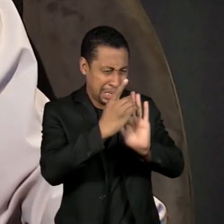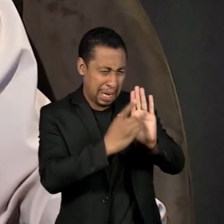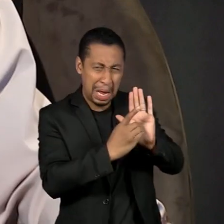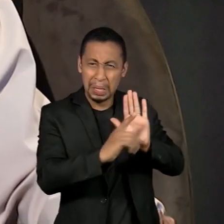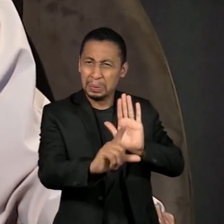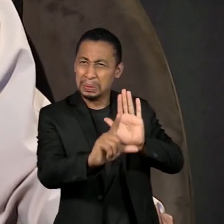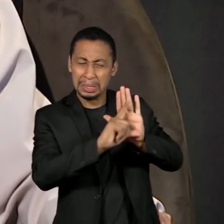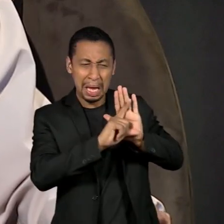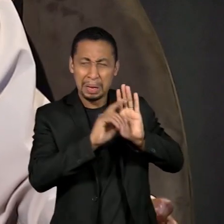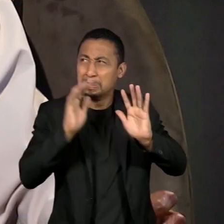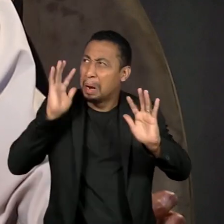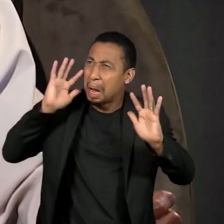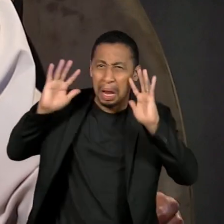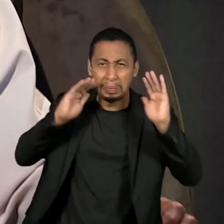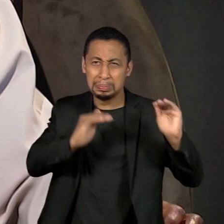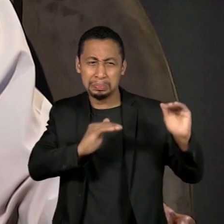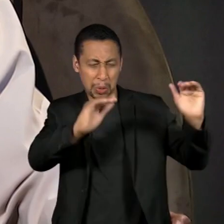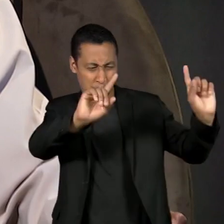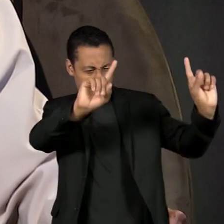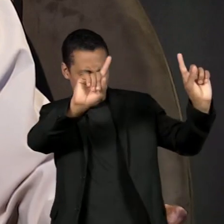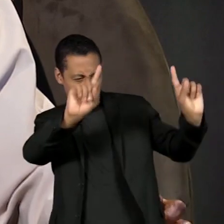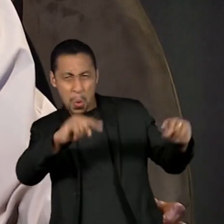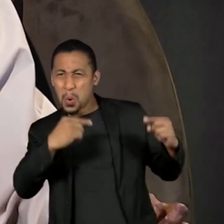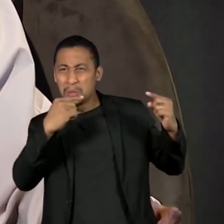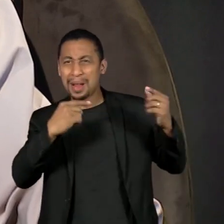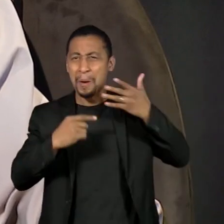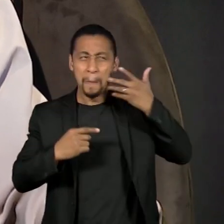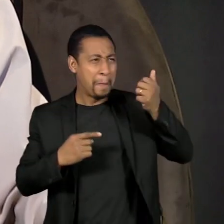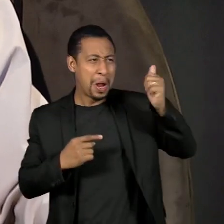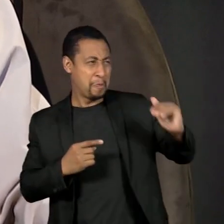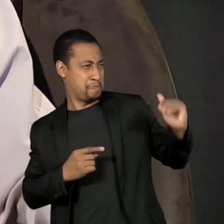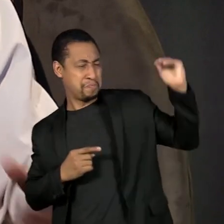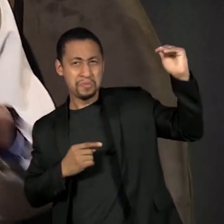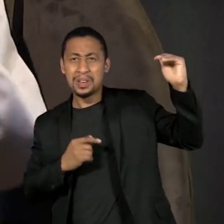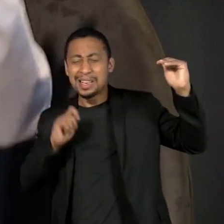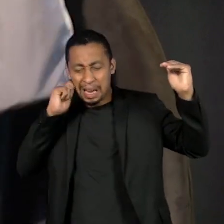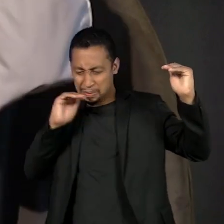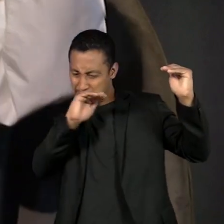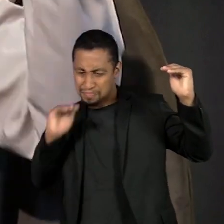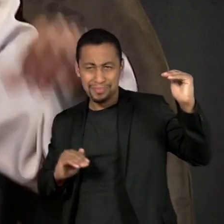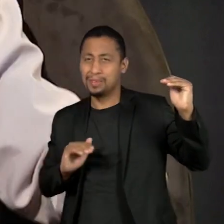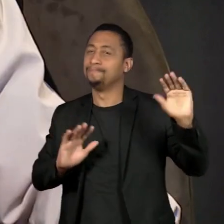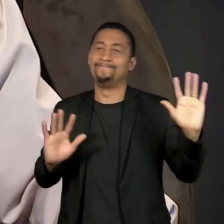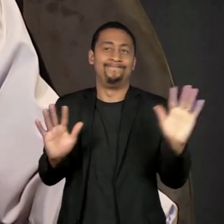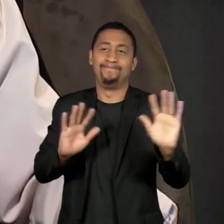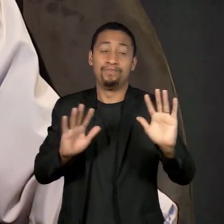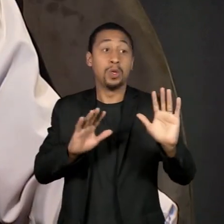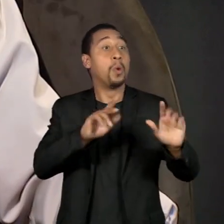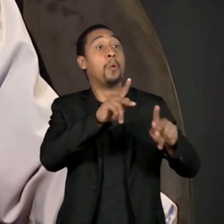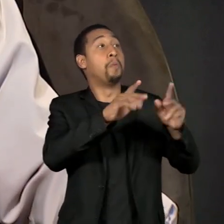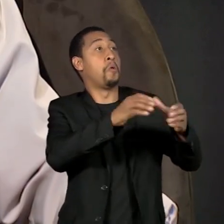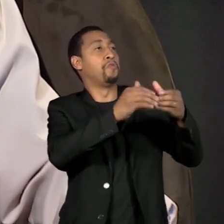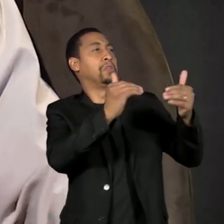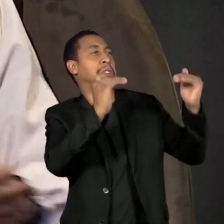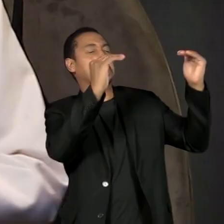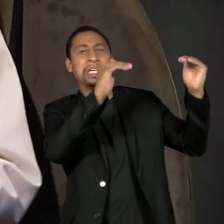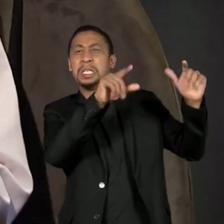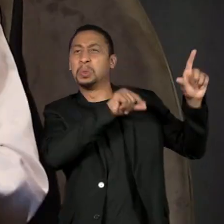e teoria de supremacia de raça, de povo escolhido ou qualquer outra